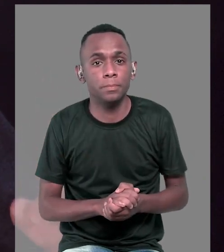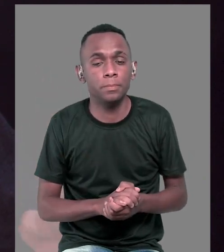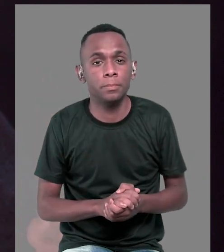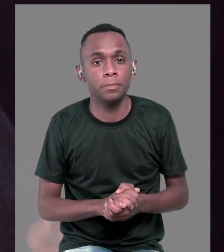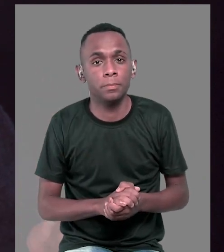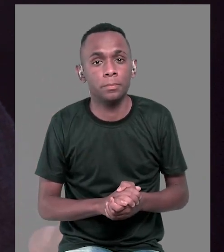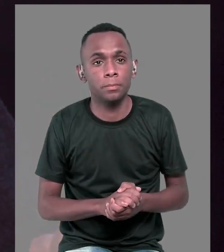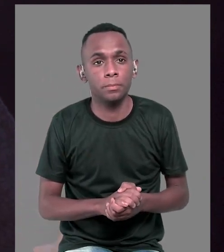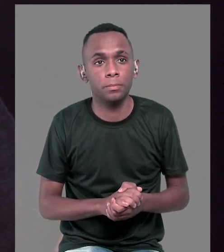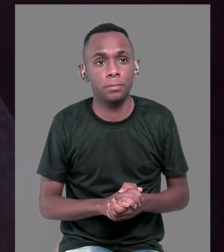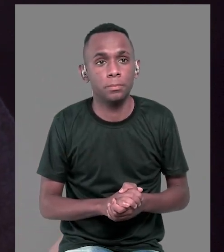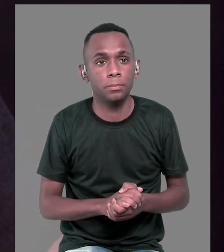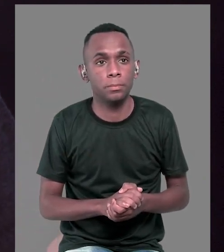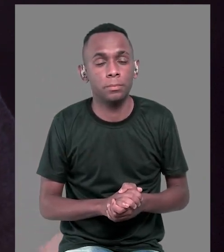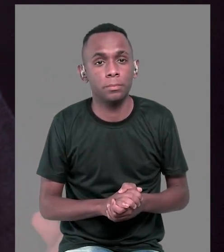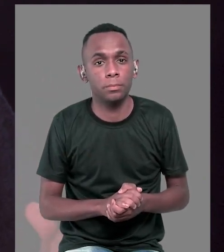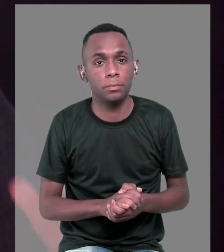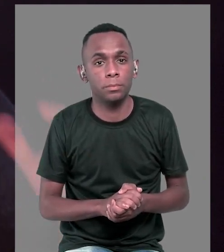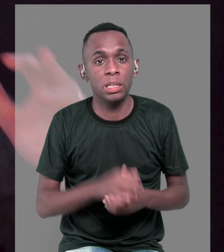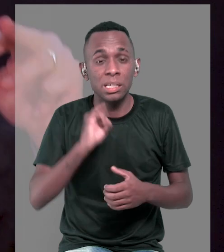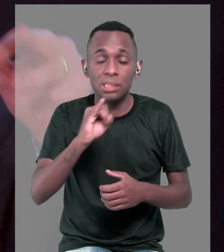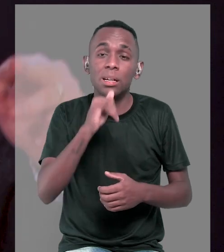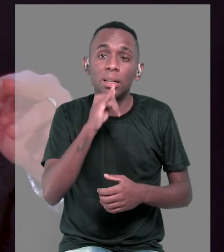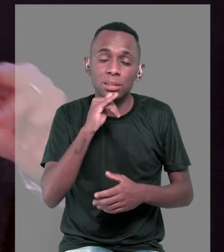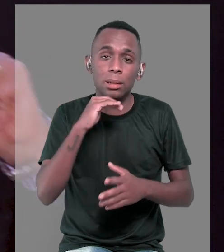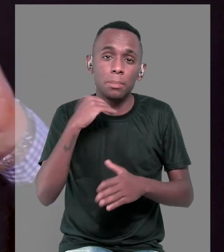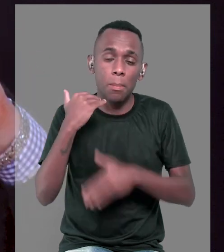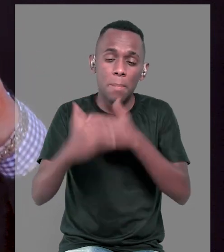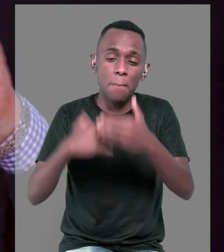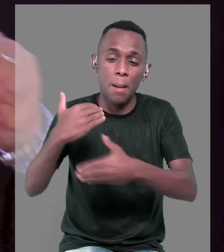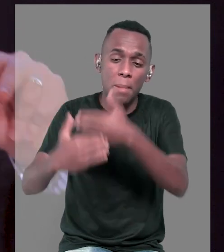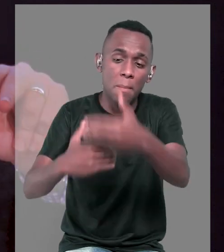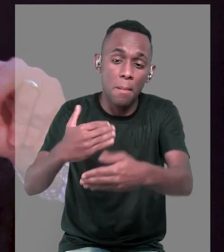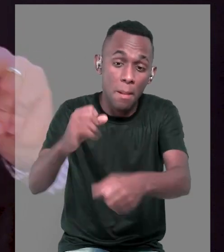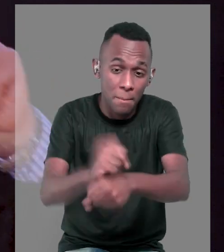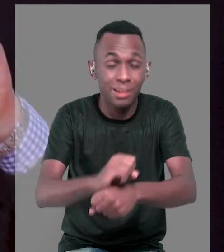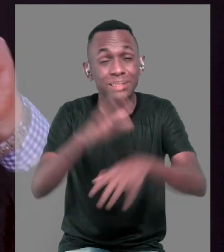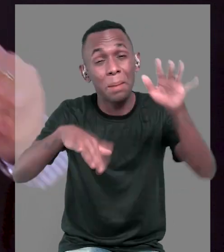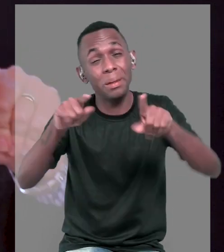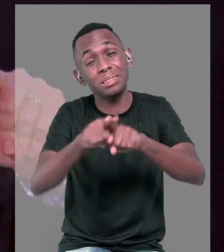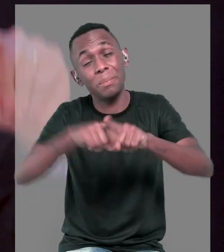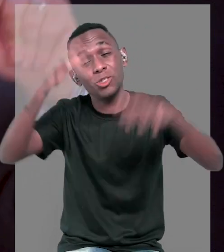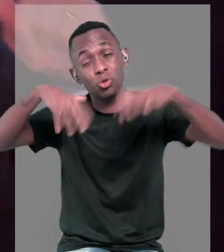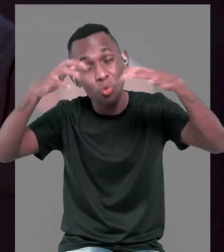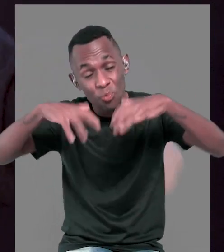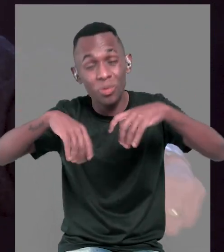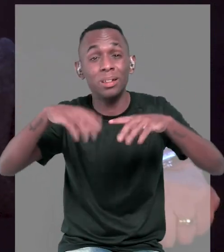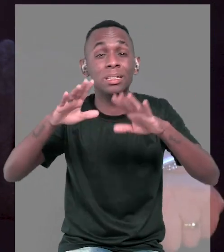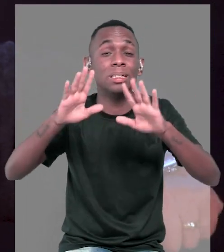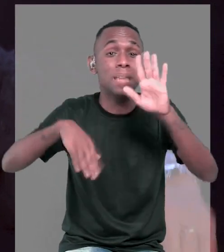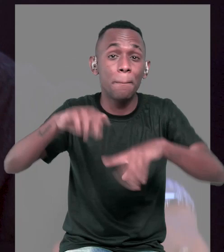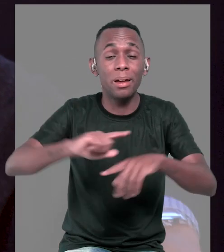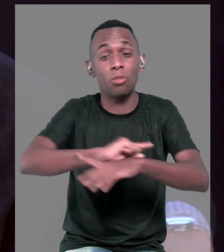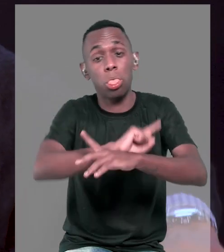fazer uma coisa paulatina, sem soquinho, depende se está chovendo, depende da temperatura, depende da velocidade, depende da natureza